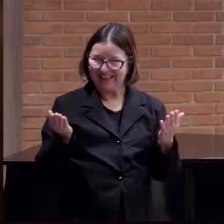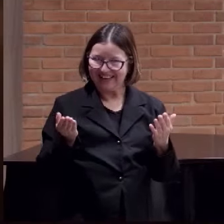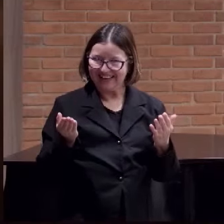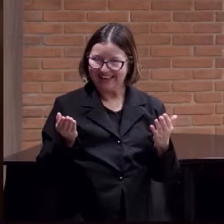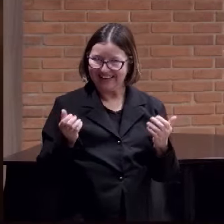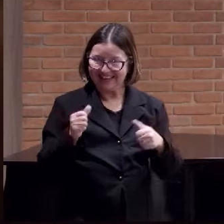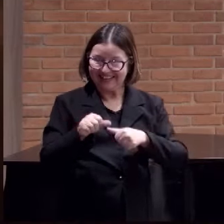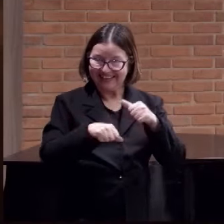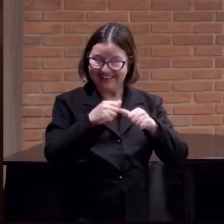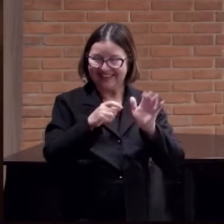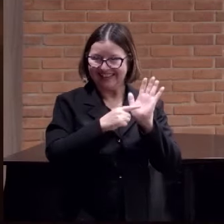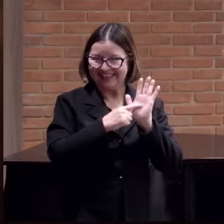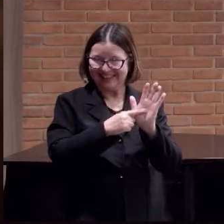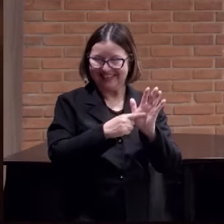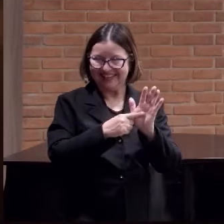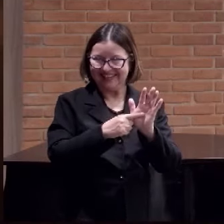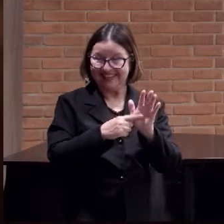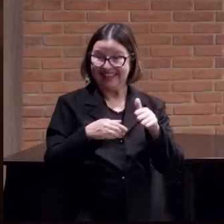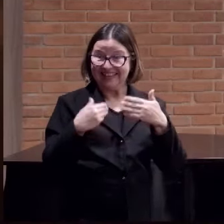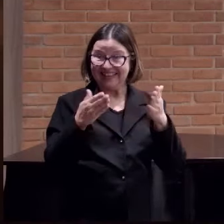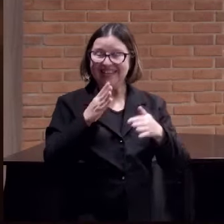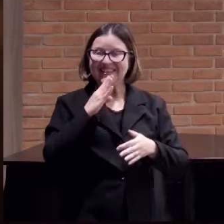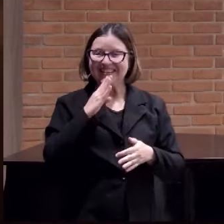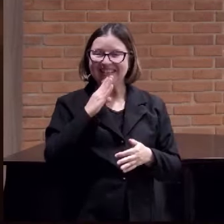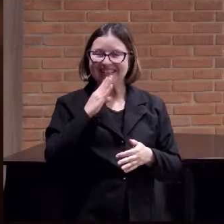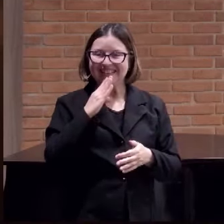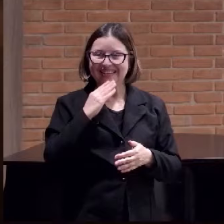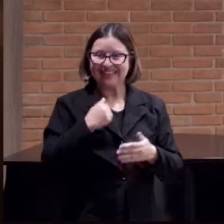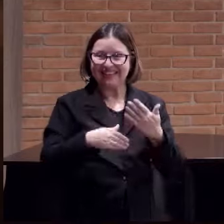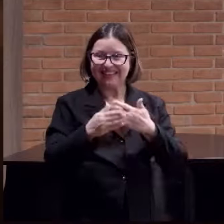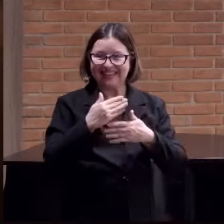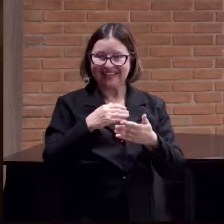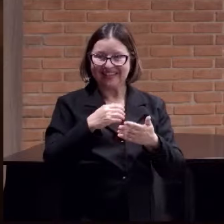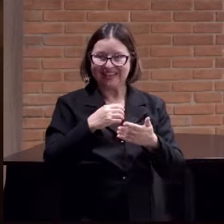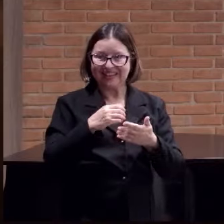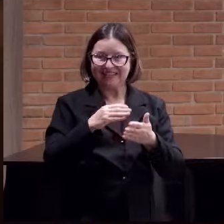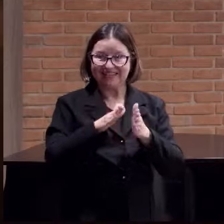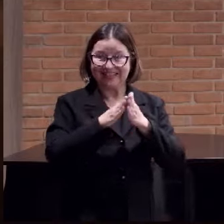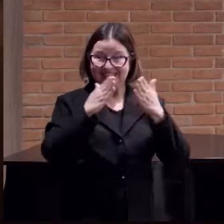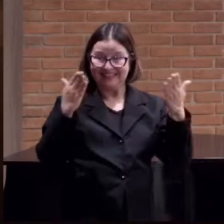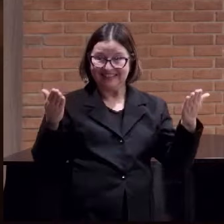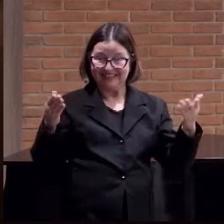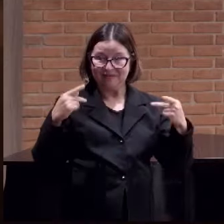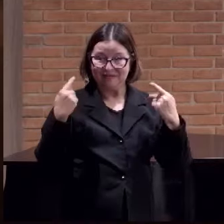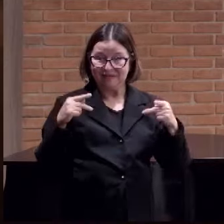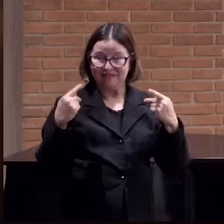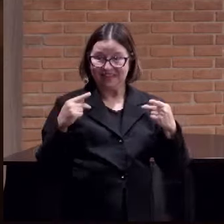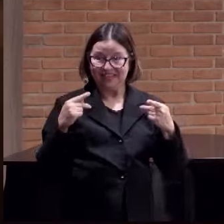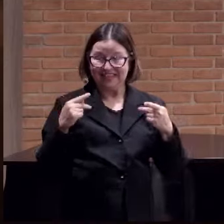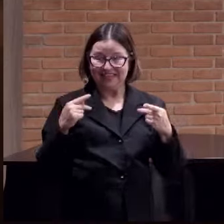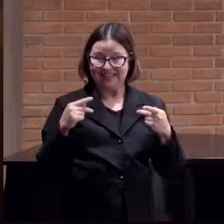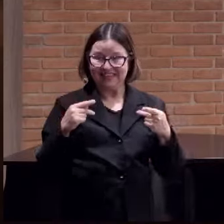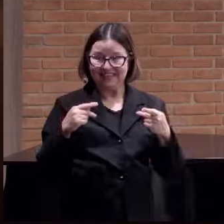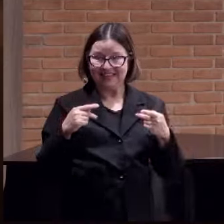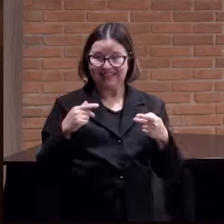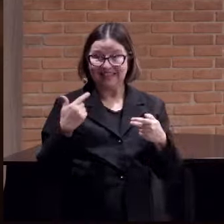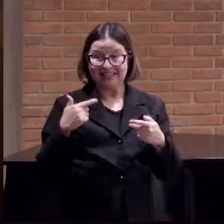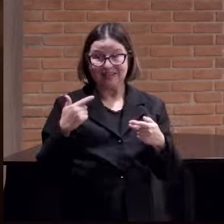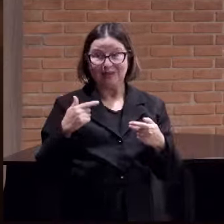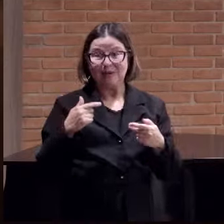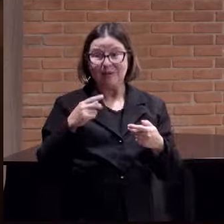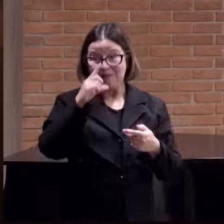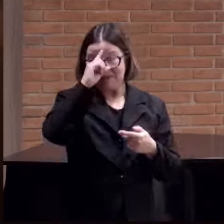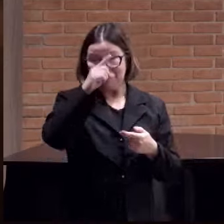tornou manifesto e foi dado a conhecer por meio das Escrituras proféticas, segundo o mandamento do Deus